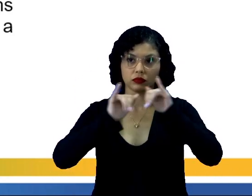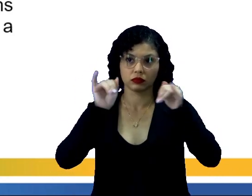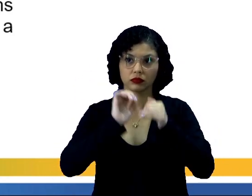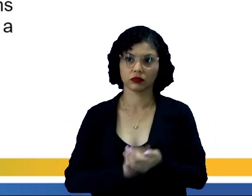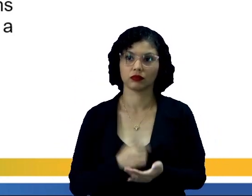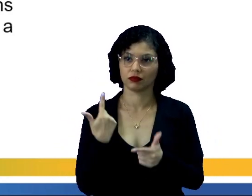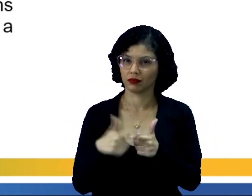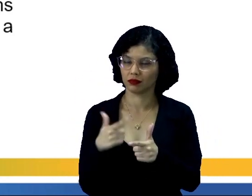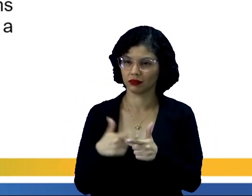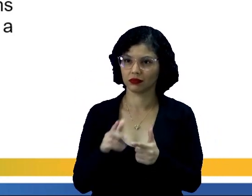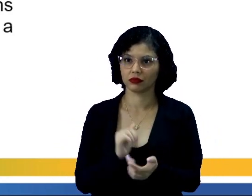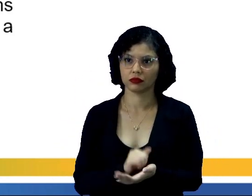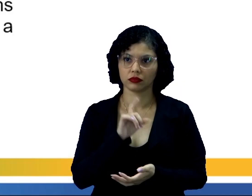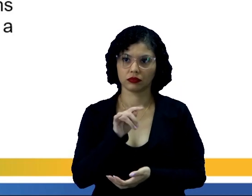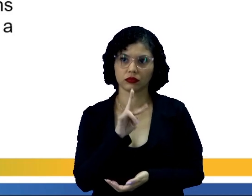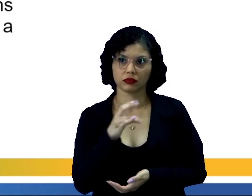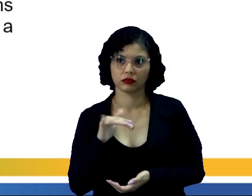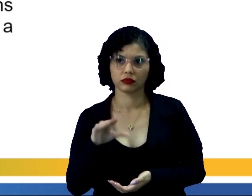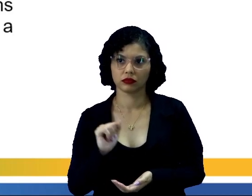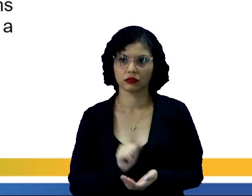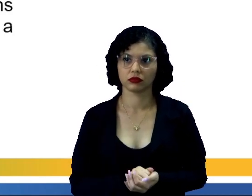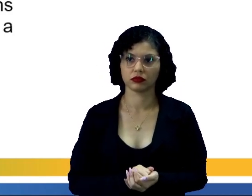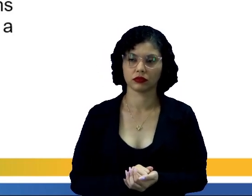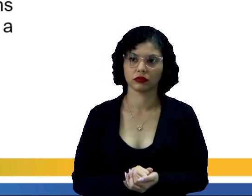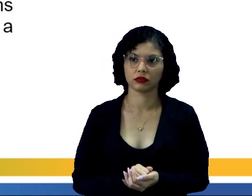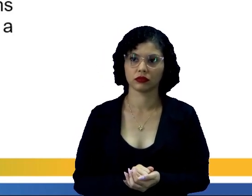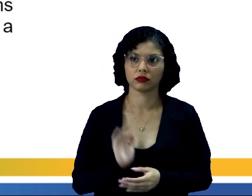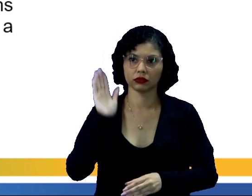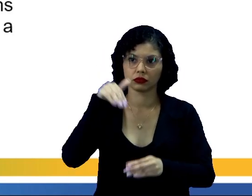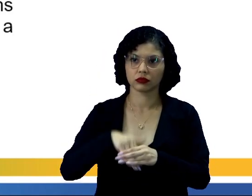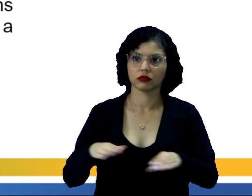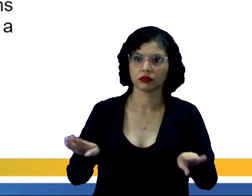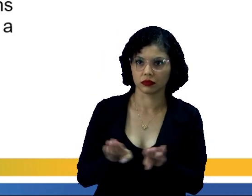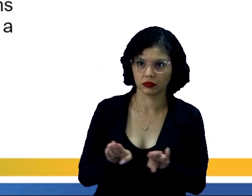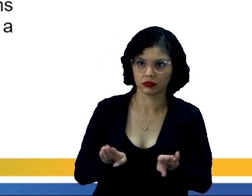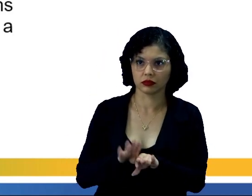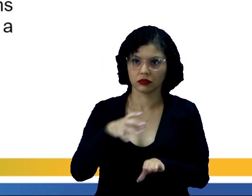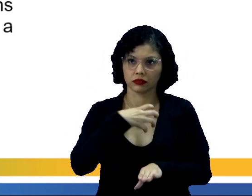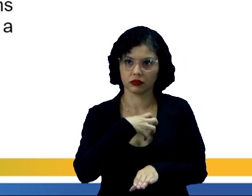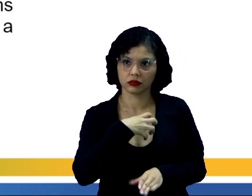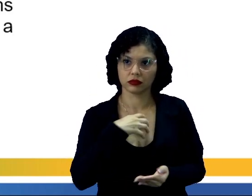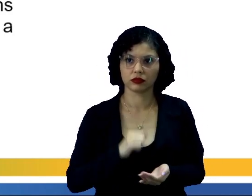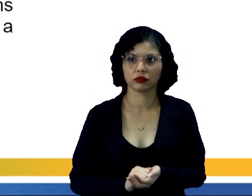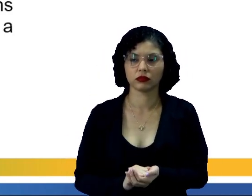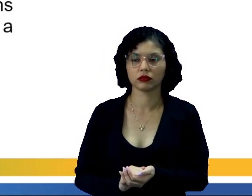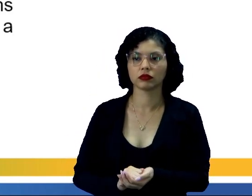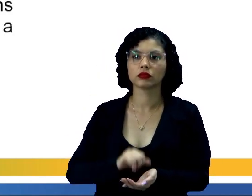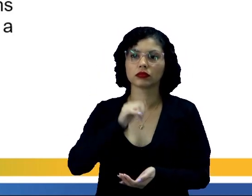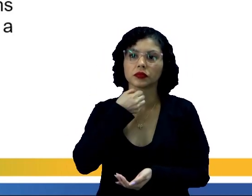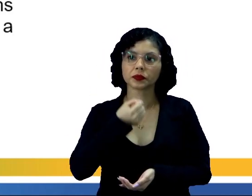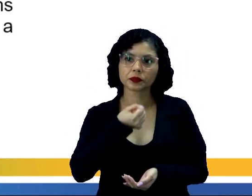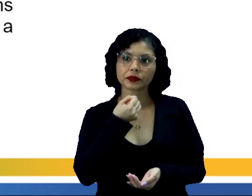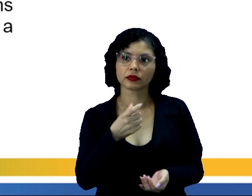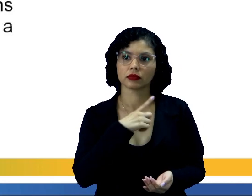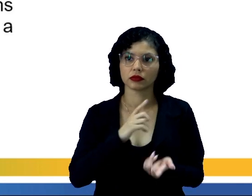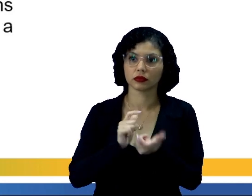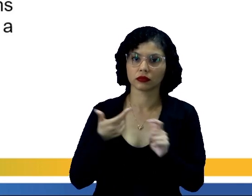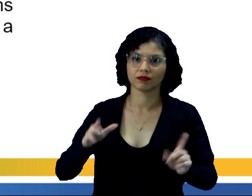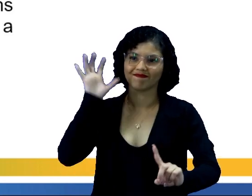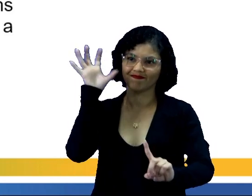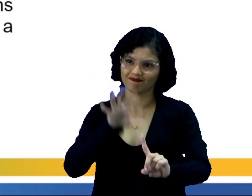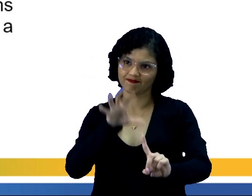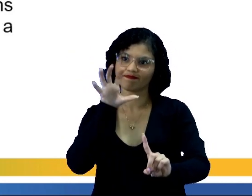declarações polêmicas e delações. Eleições também são momentos em que a imprensa exerce